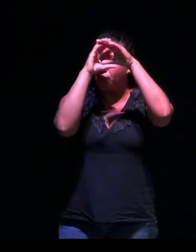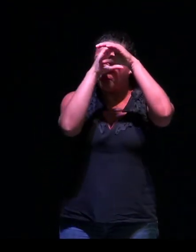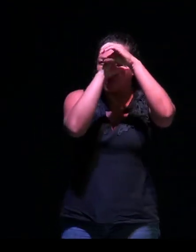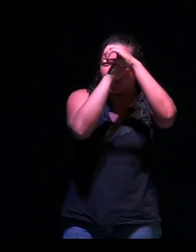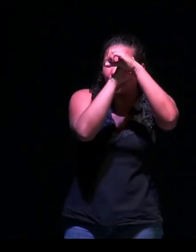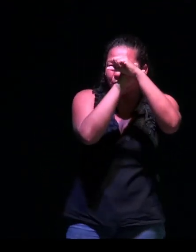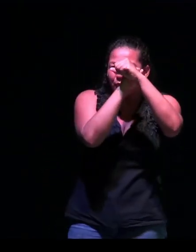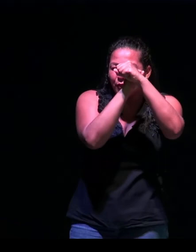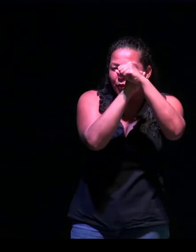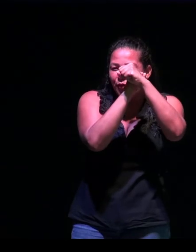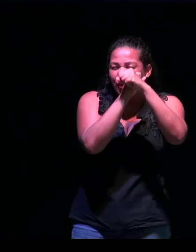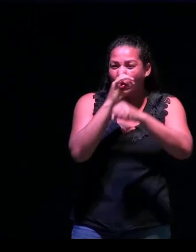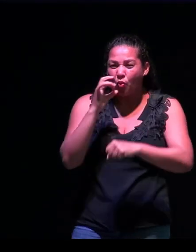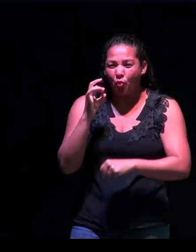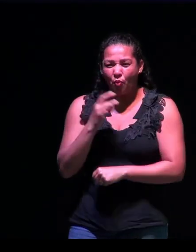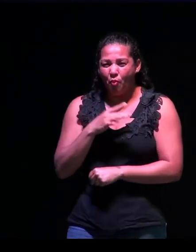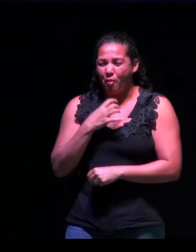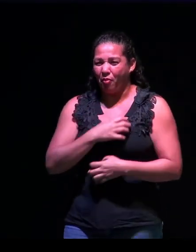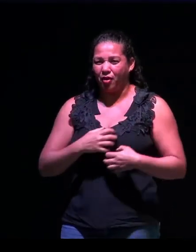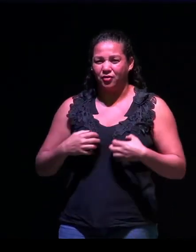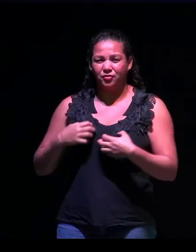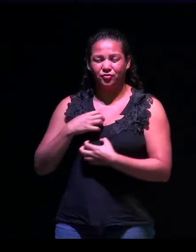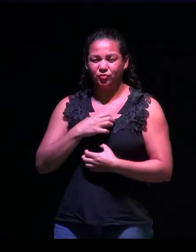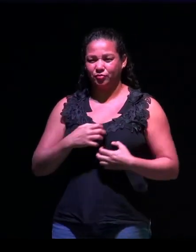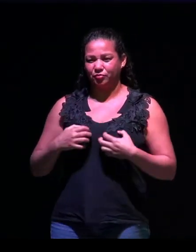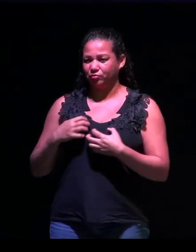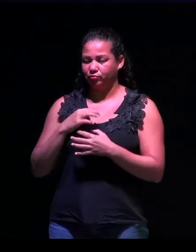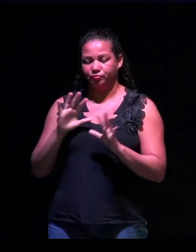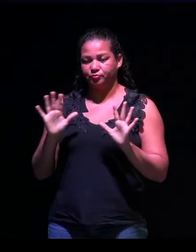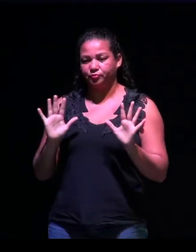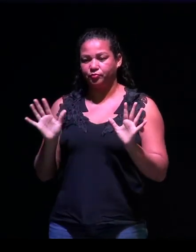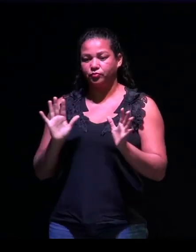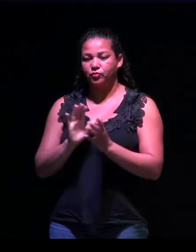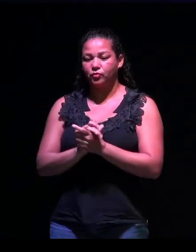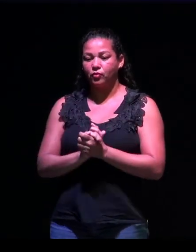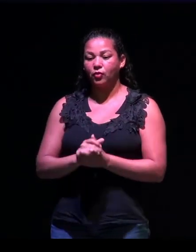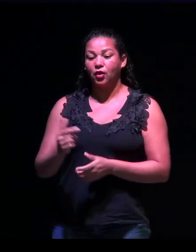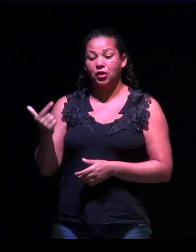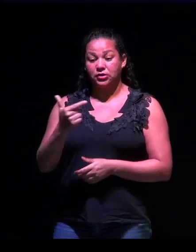domingo passado. Então agora eu quero ler um texto que está em 2 Tessalonicenses, capítulo